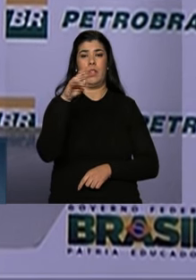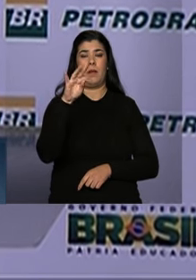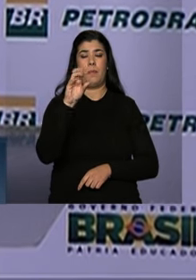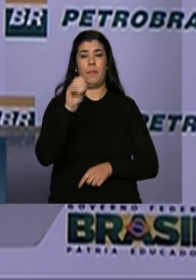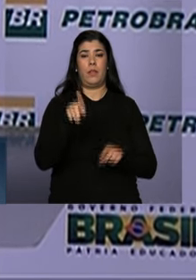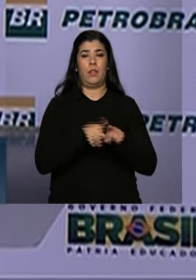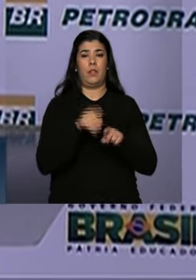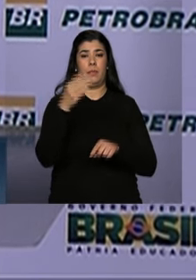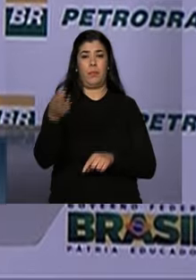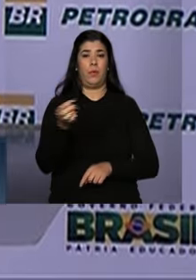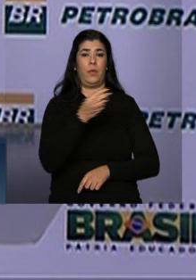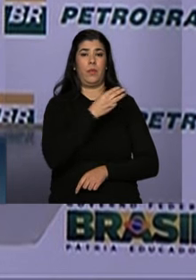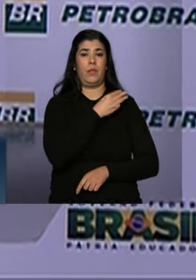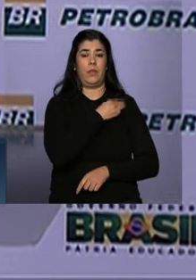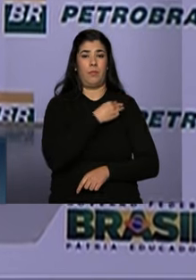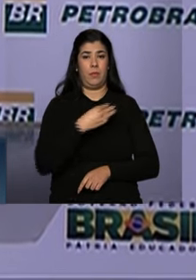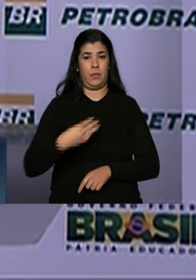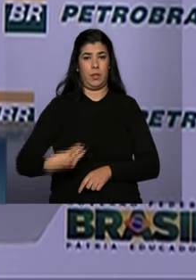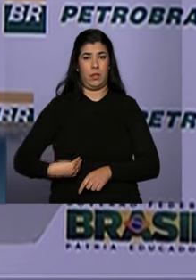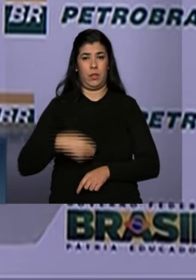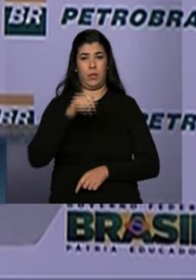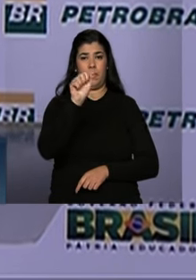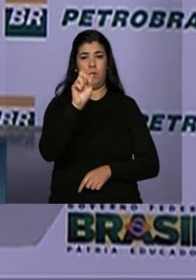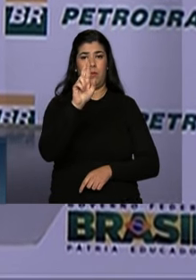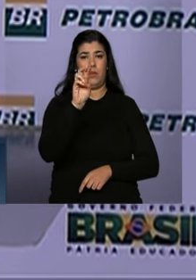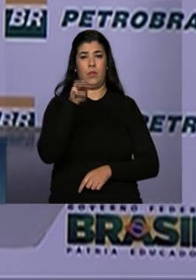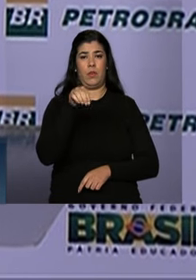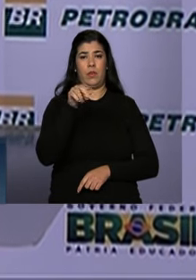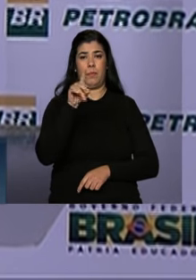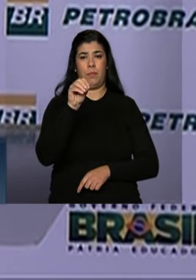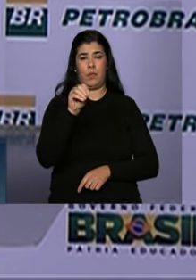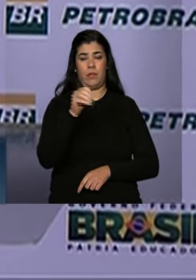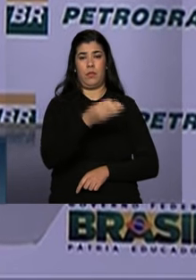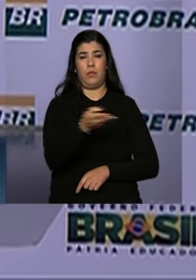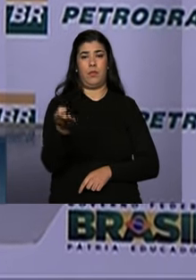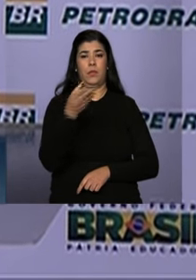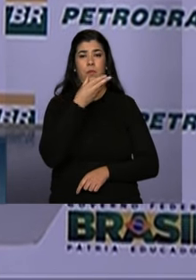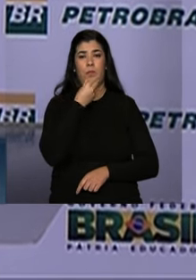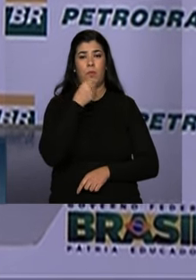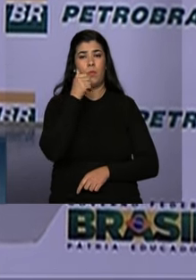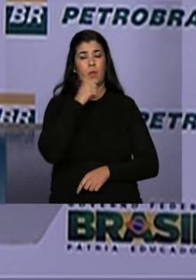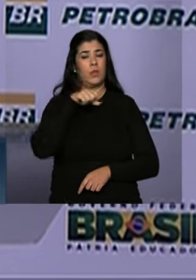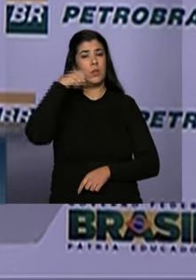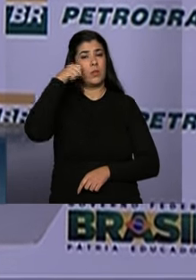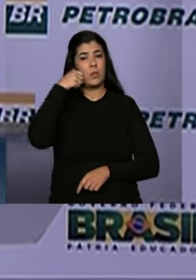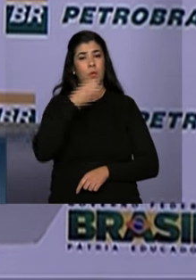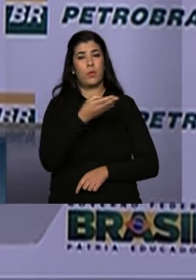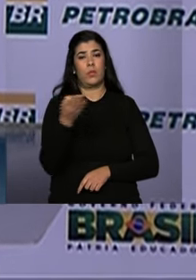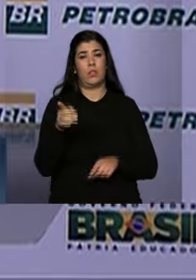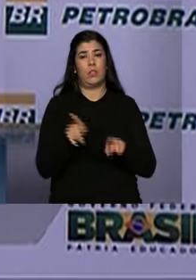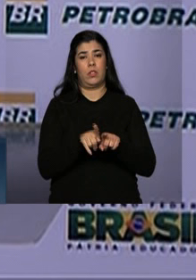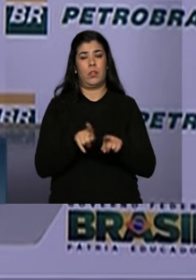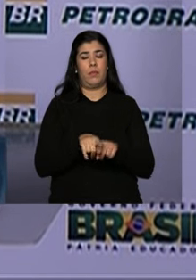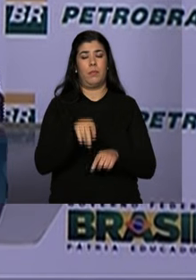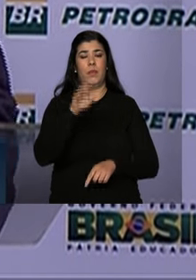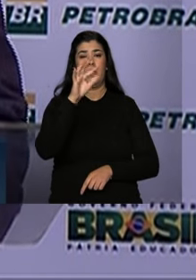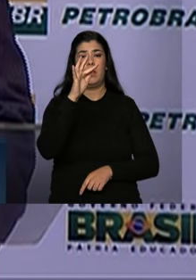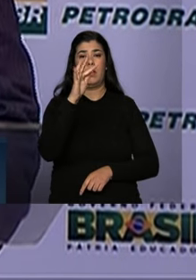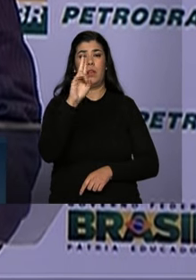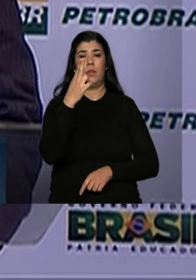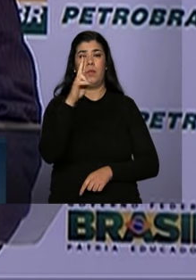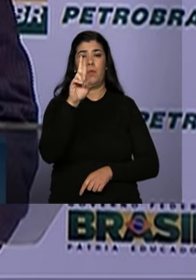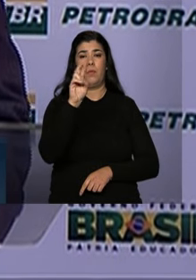senador Armando Monteiro, senhores senadores Fernando Bezerra e Humberto